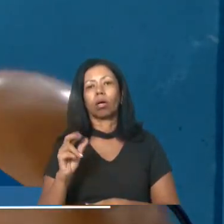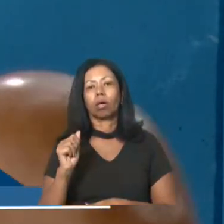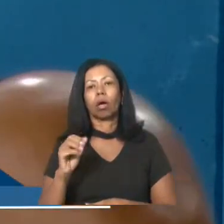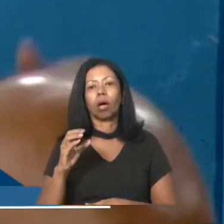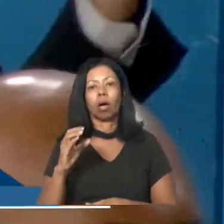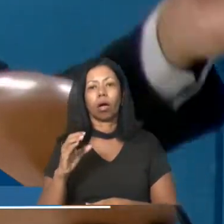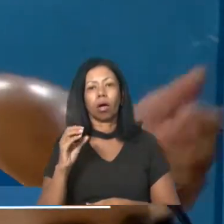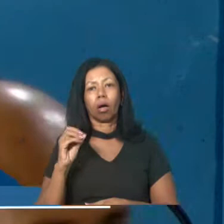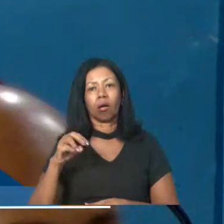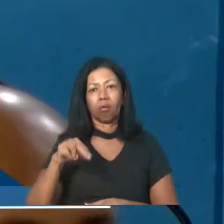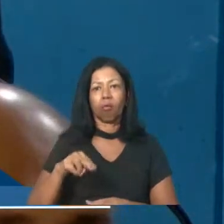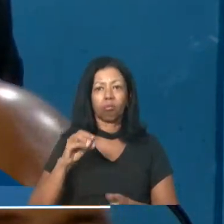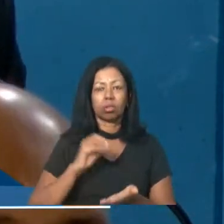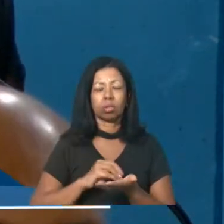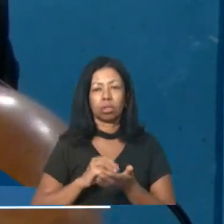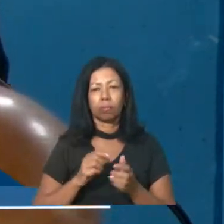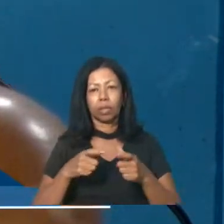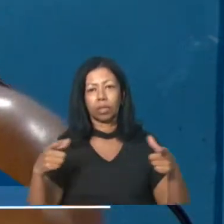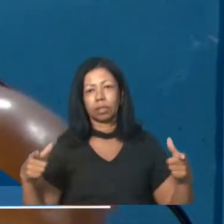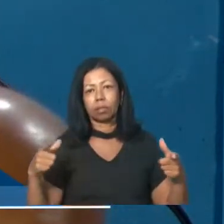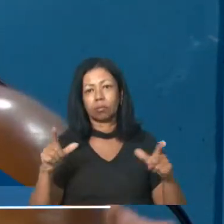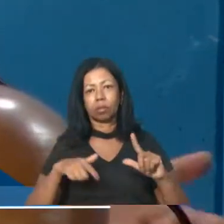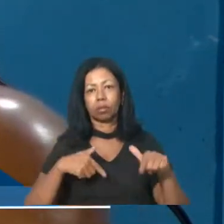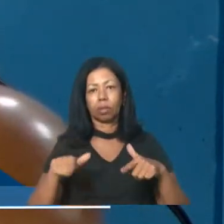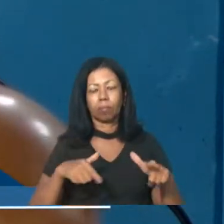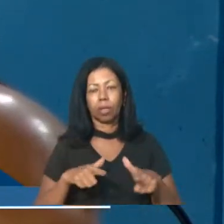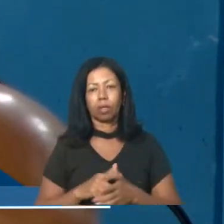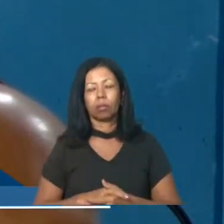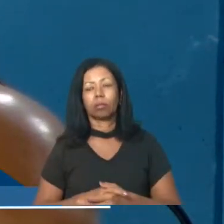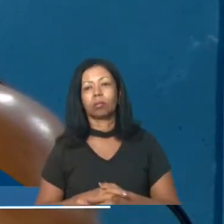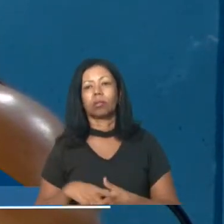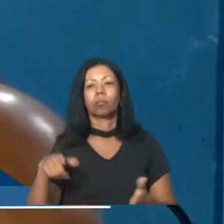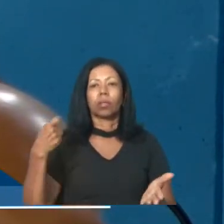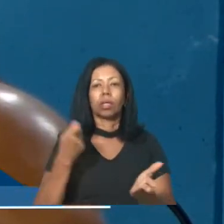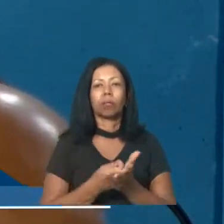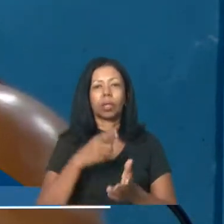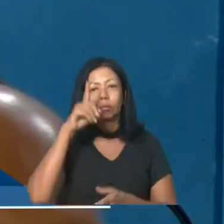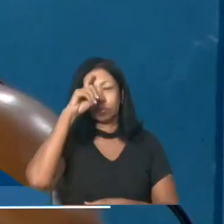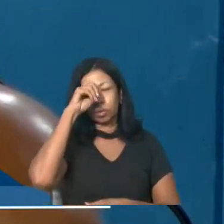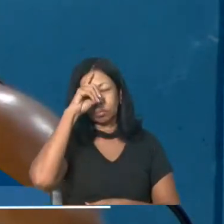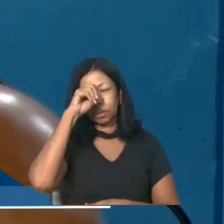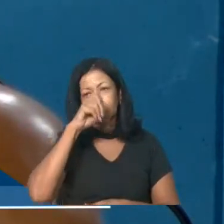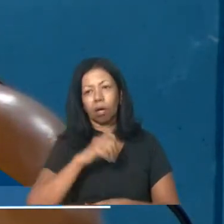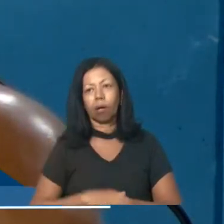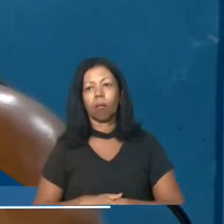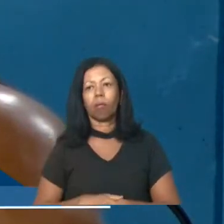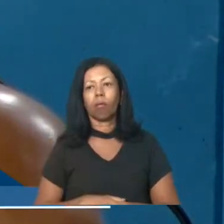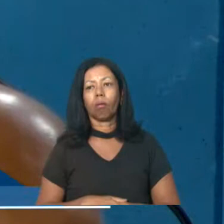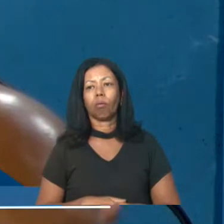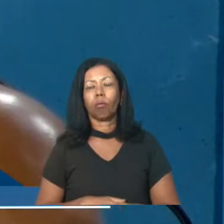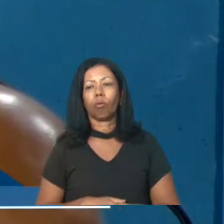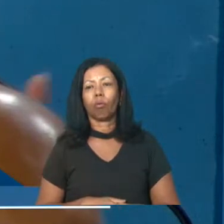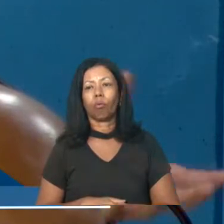serviço, o reajuste da fatura paga ao hospital, aquele açougue